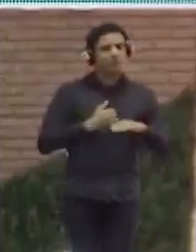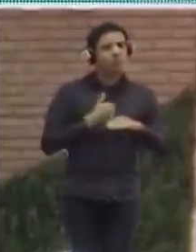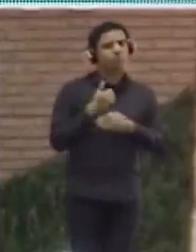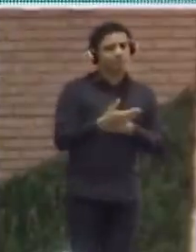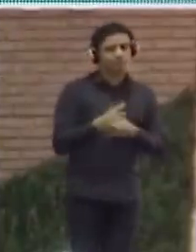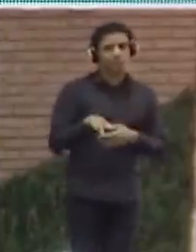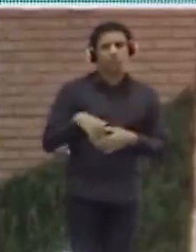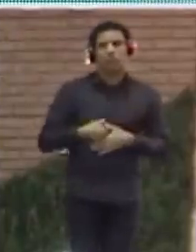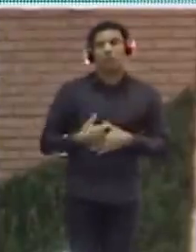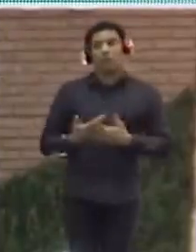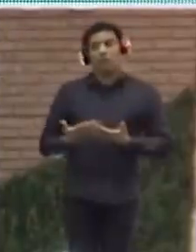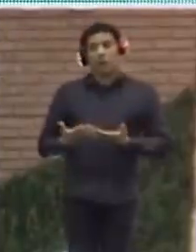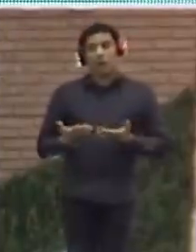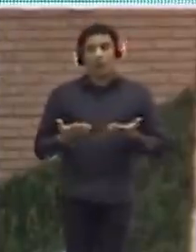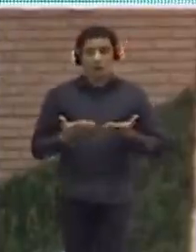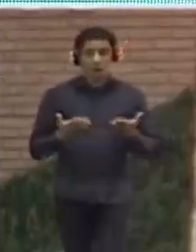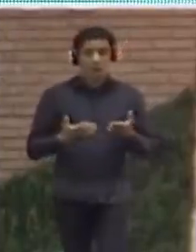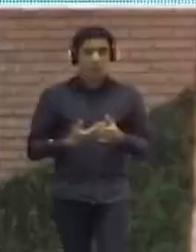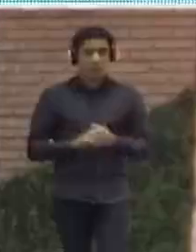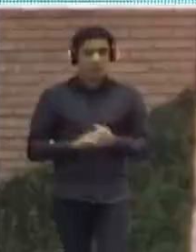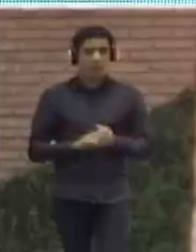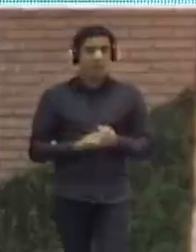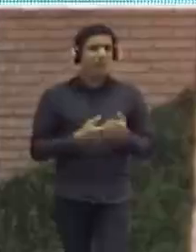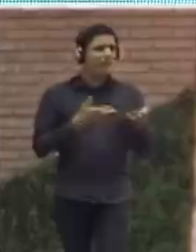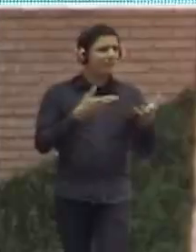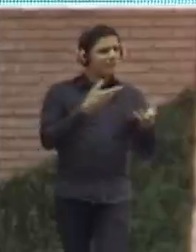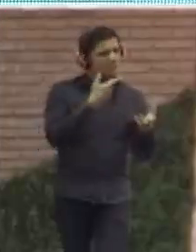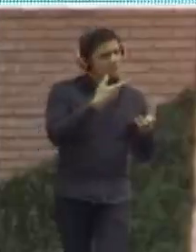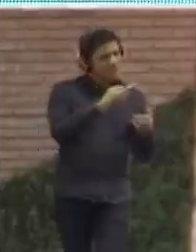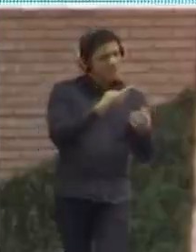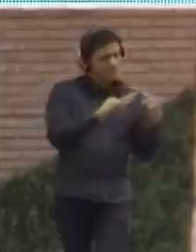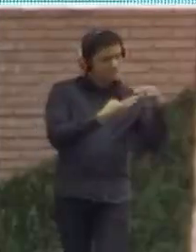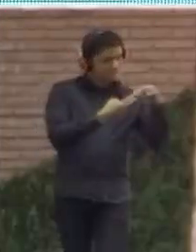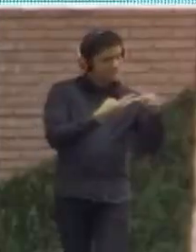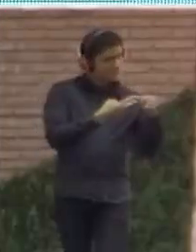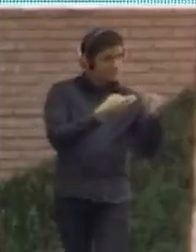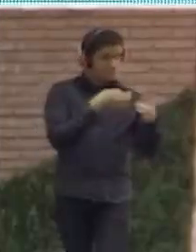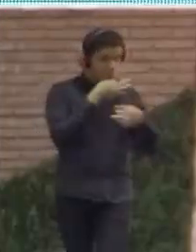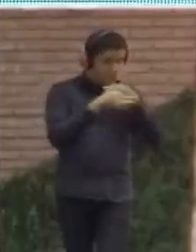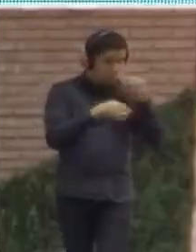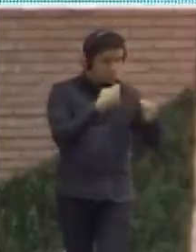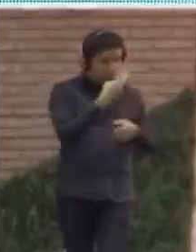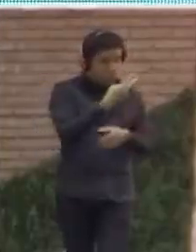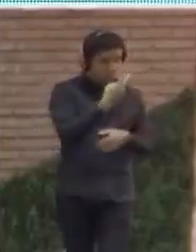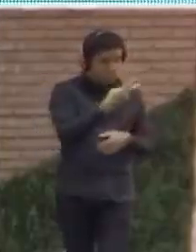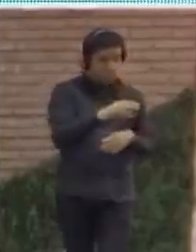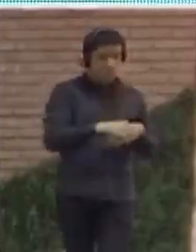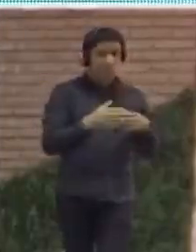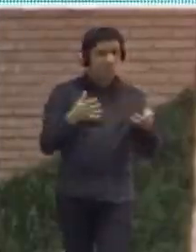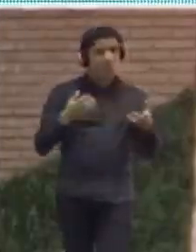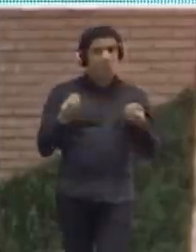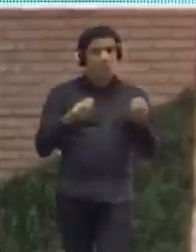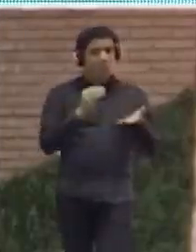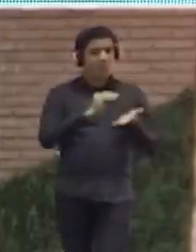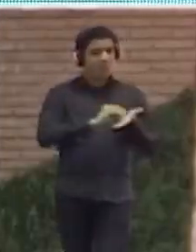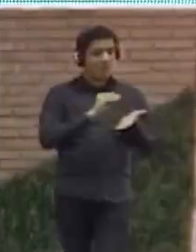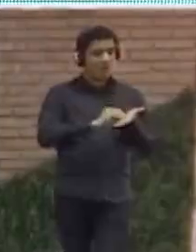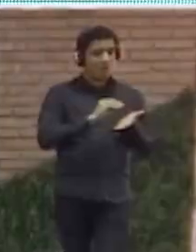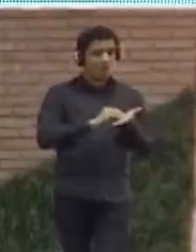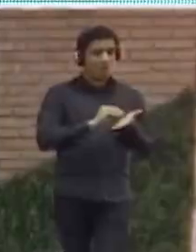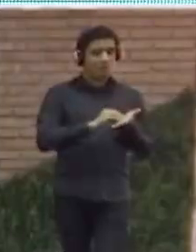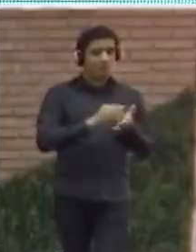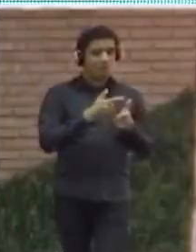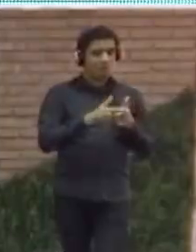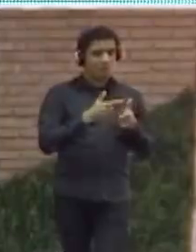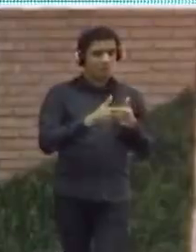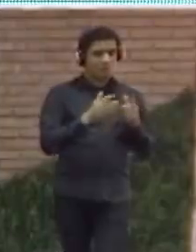dos dois, nos falasse um pouco como é que é essa questão do déficit habitacional em cada um dos dois países